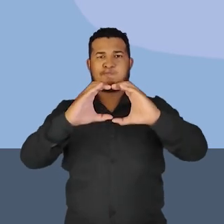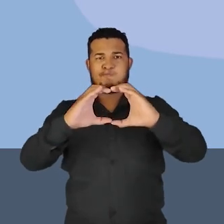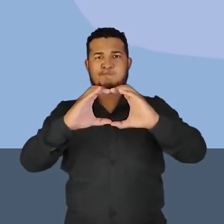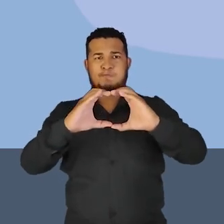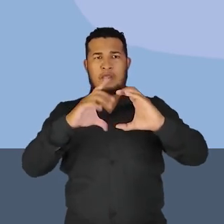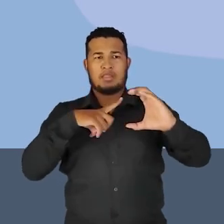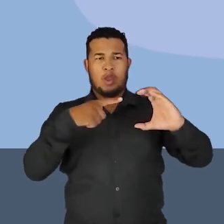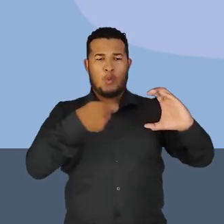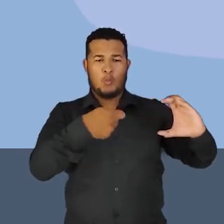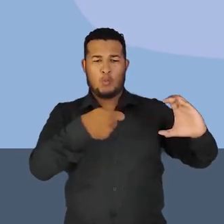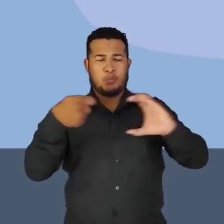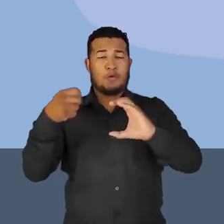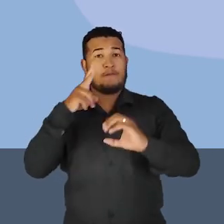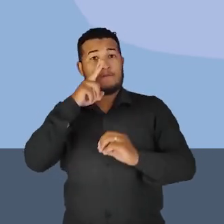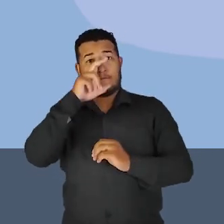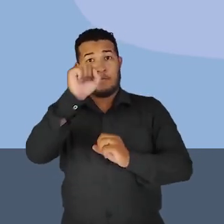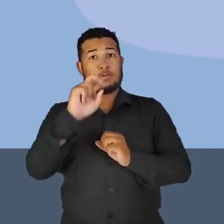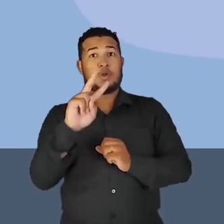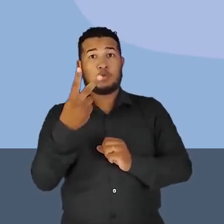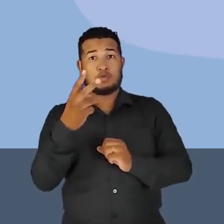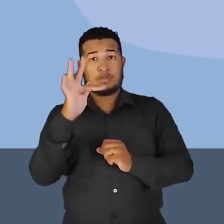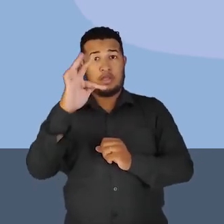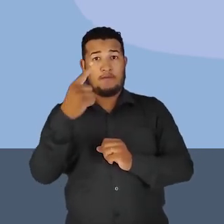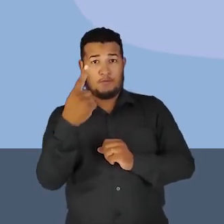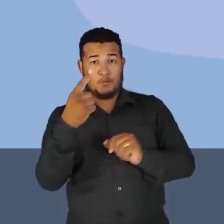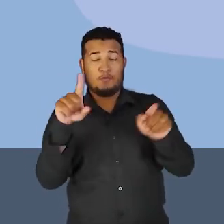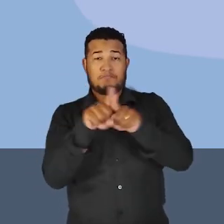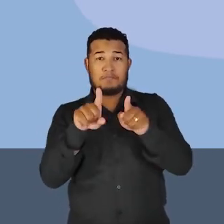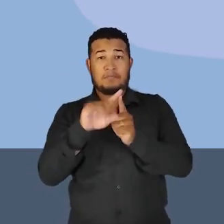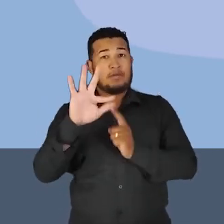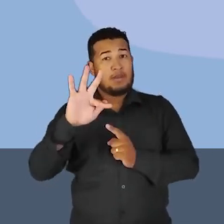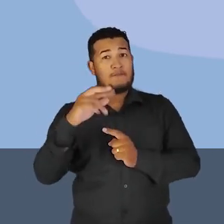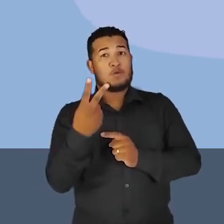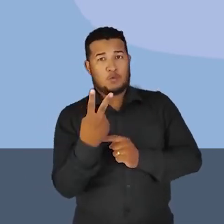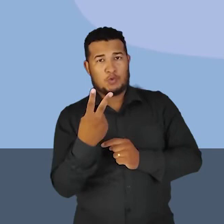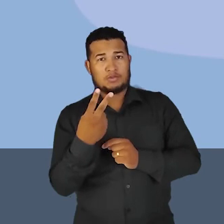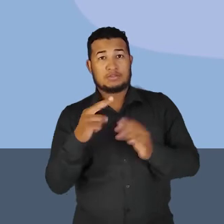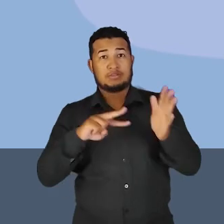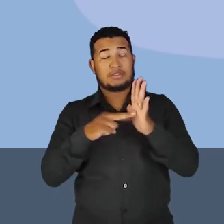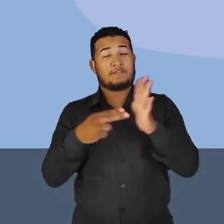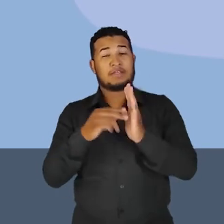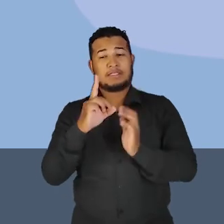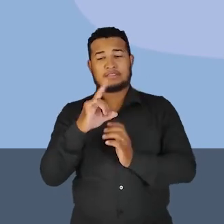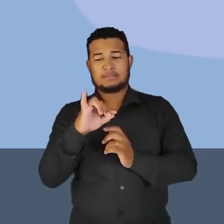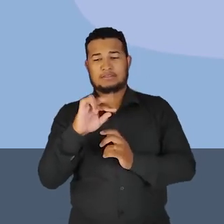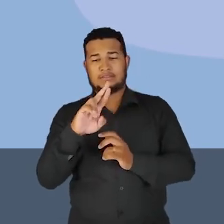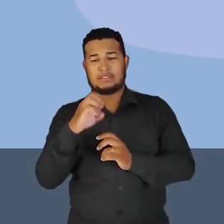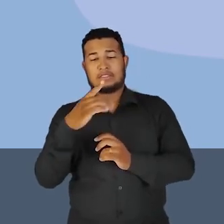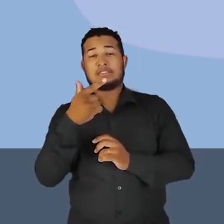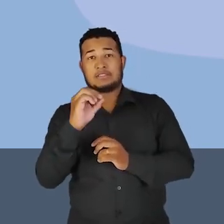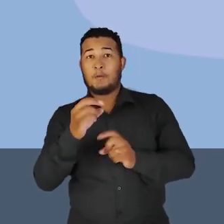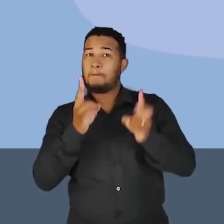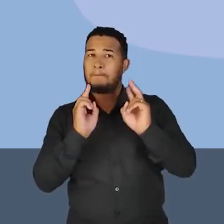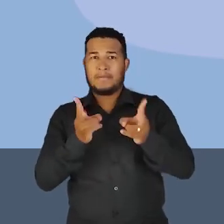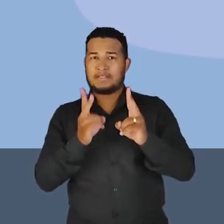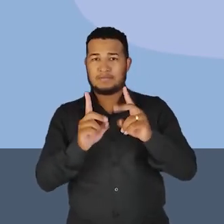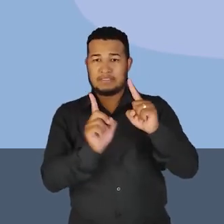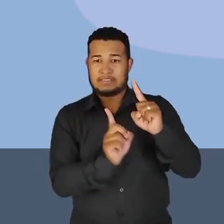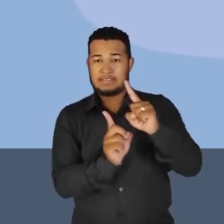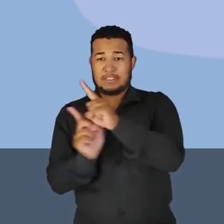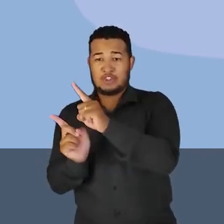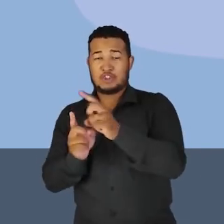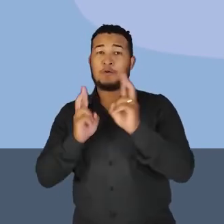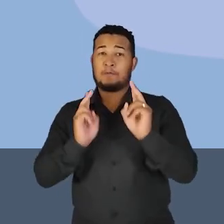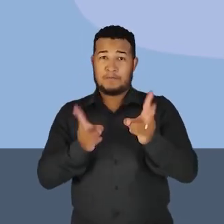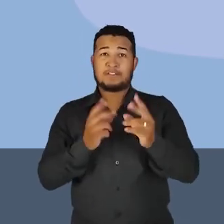sendo puxado por duas forças, F1 e F2. Essas forças têm a mesma direção e o mesmo sentido. Dentro